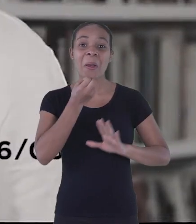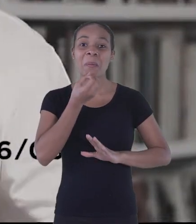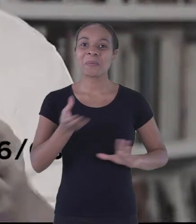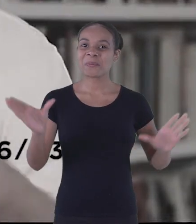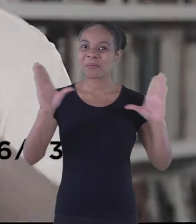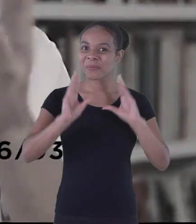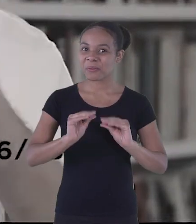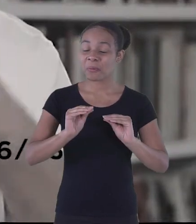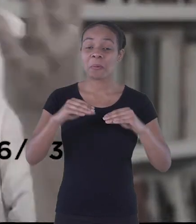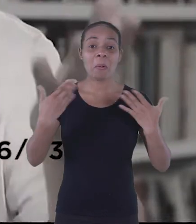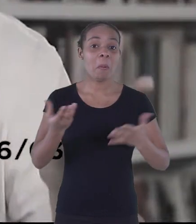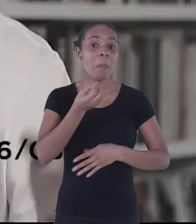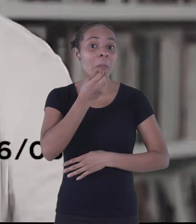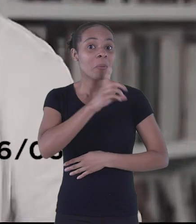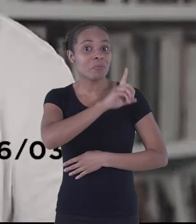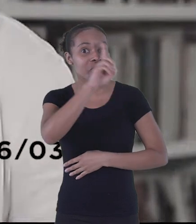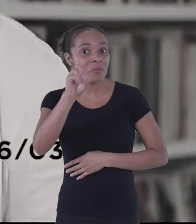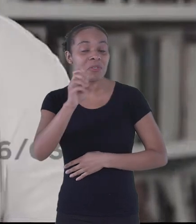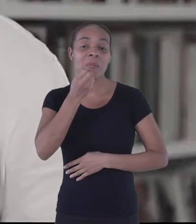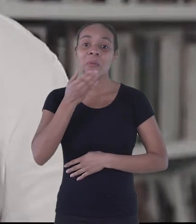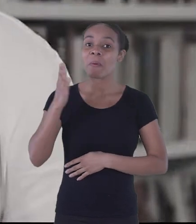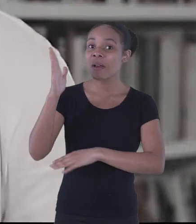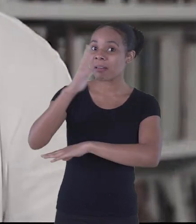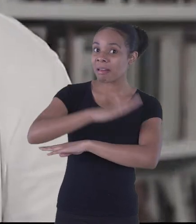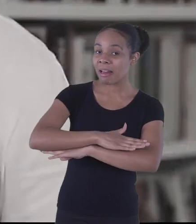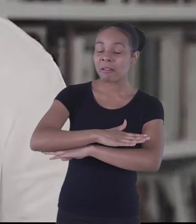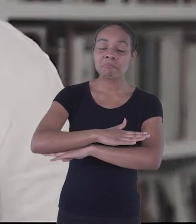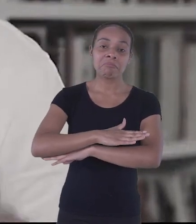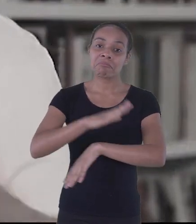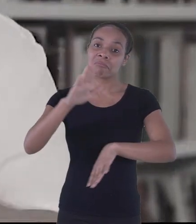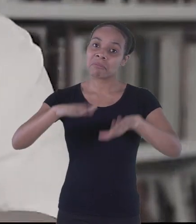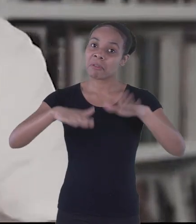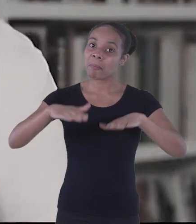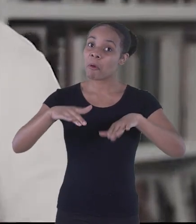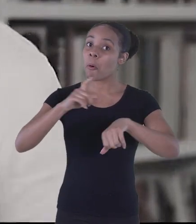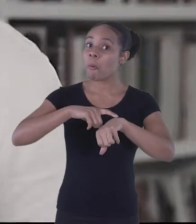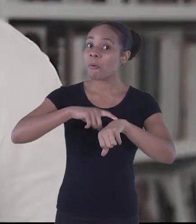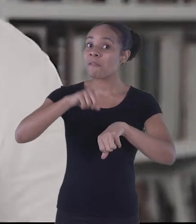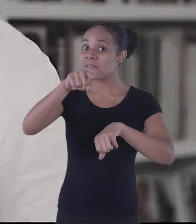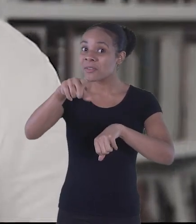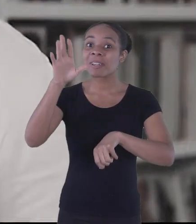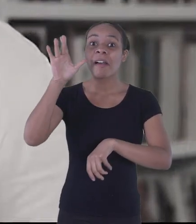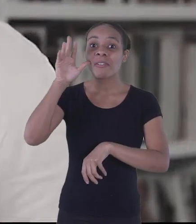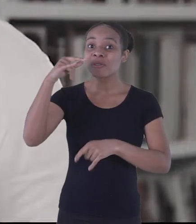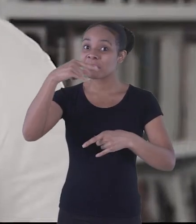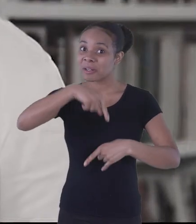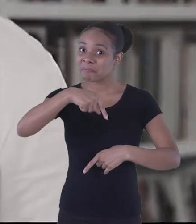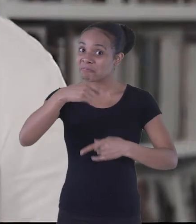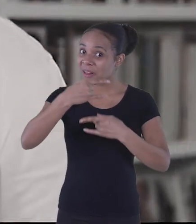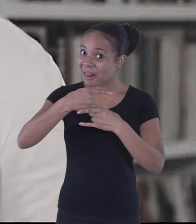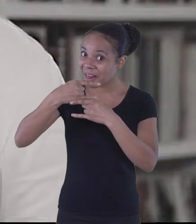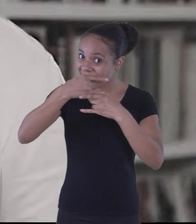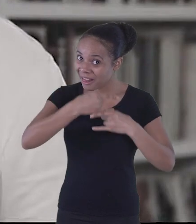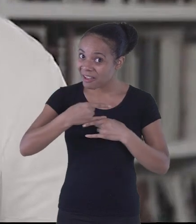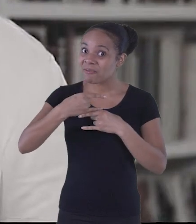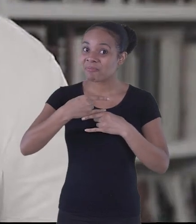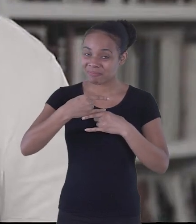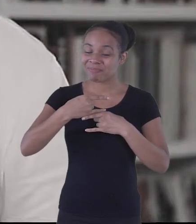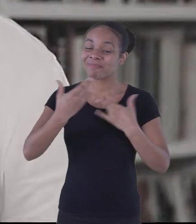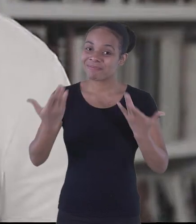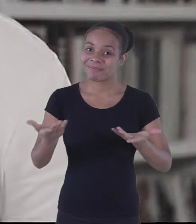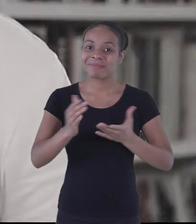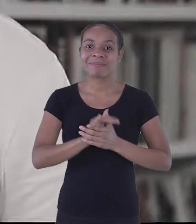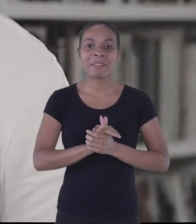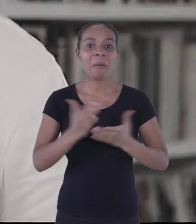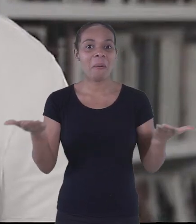noite. O Então, vamos escritor e acompanhar esse apresentador episódio Afonso Borges de está sentado em frente a uma Paradoxos da estante Mente repleta de Humana. livros. Hoje,